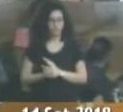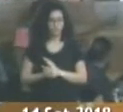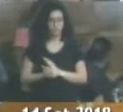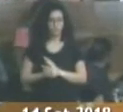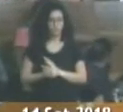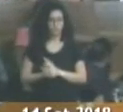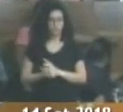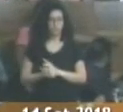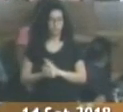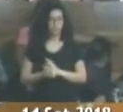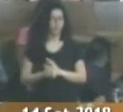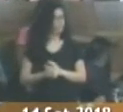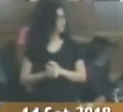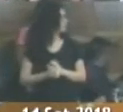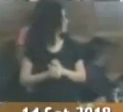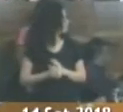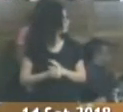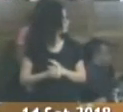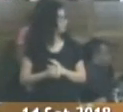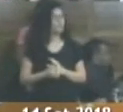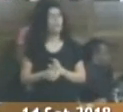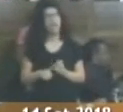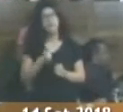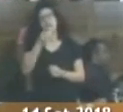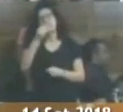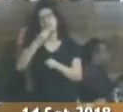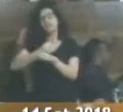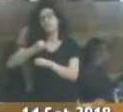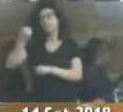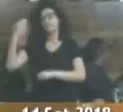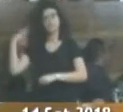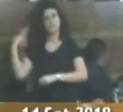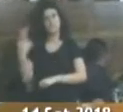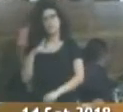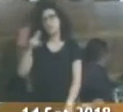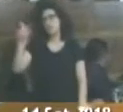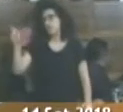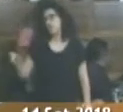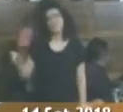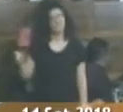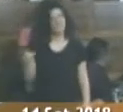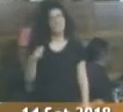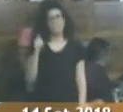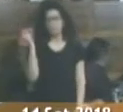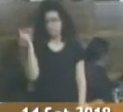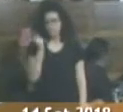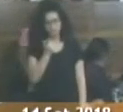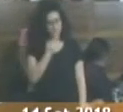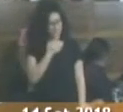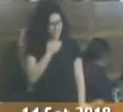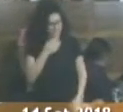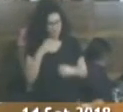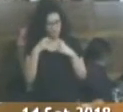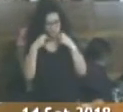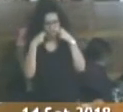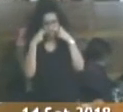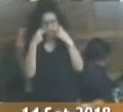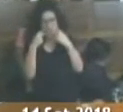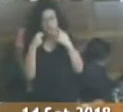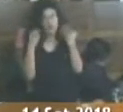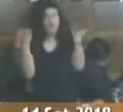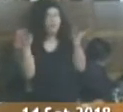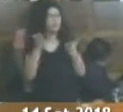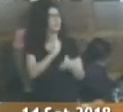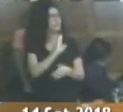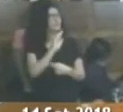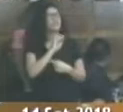Há uns 10 anos atrás, o Renan não conseguia falar em público. Ele era muito tímido. Hoje